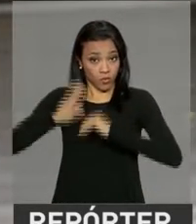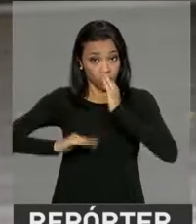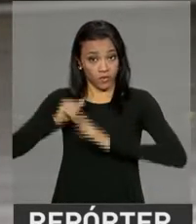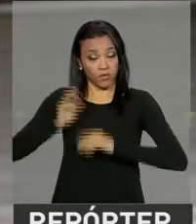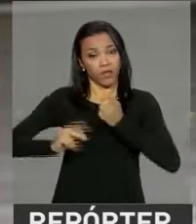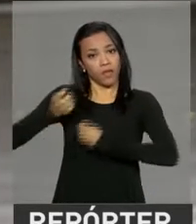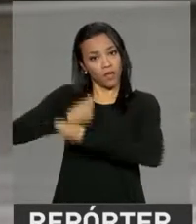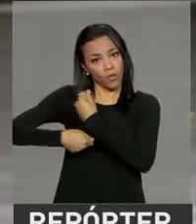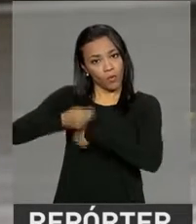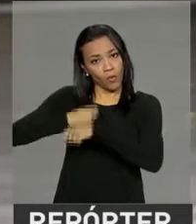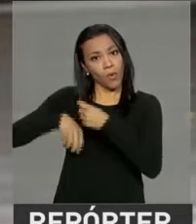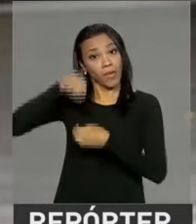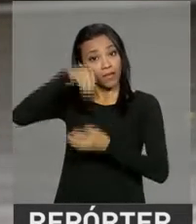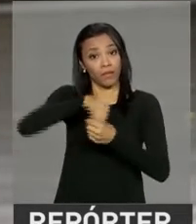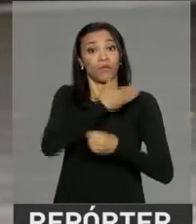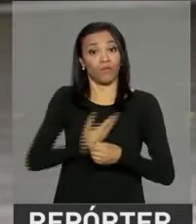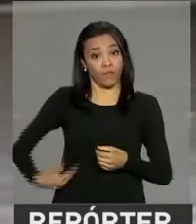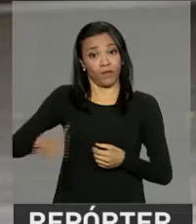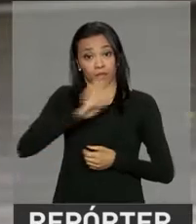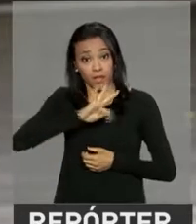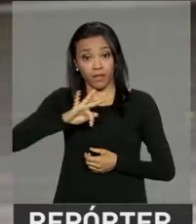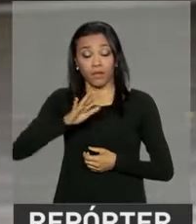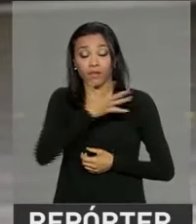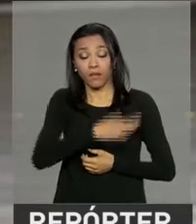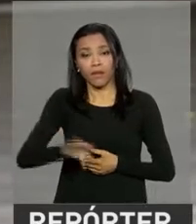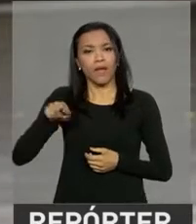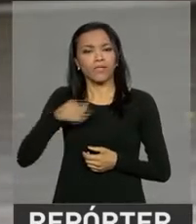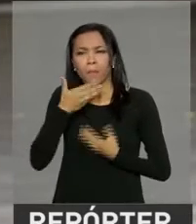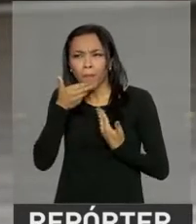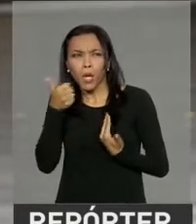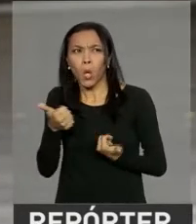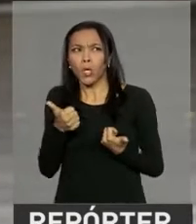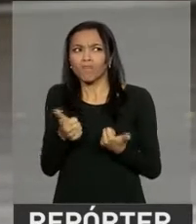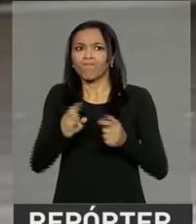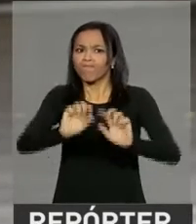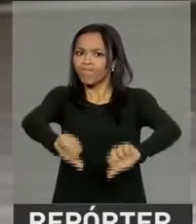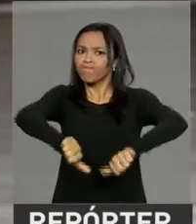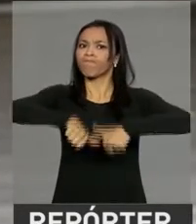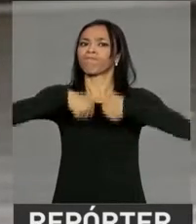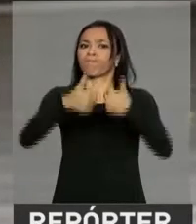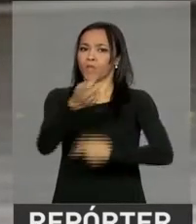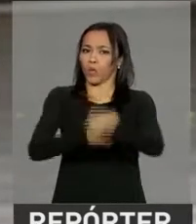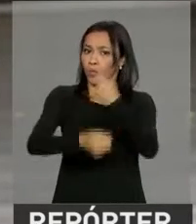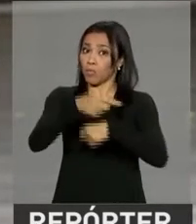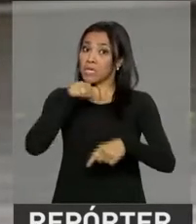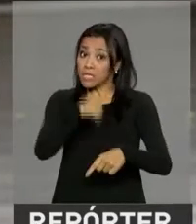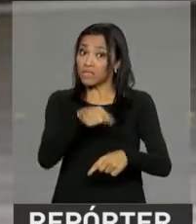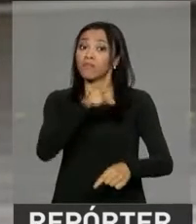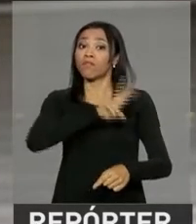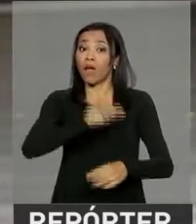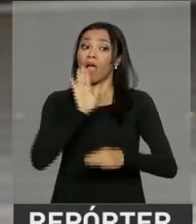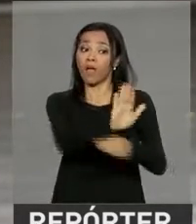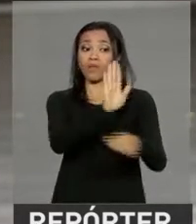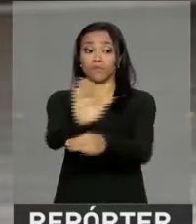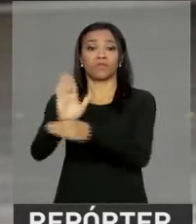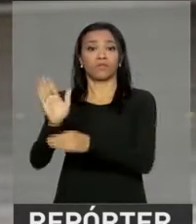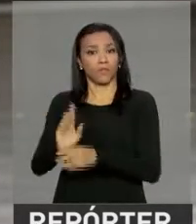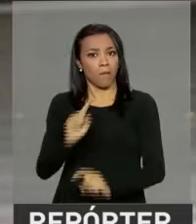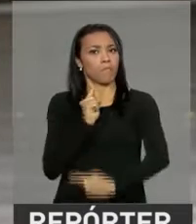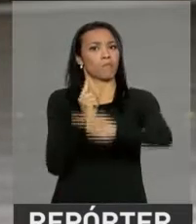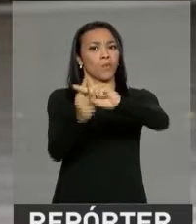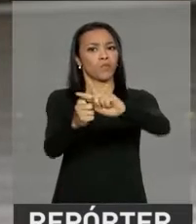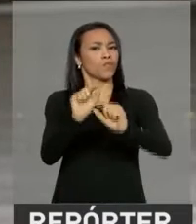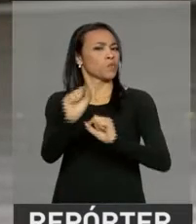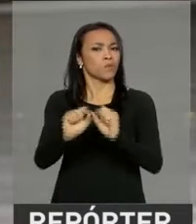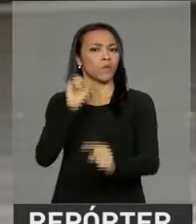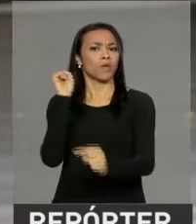federal essa melhora nas expectativas para o crescimento da economia em 2017 vão trazer impactos positivos na geração